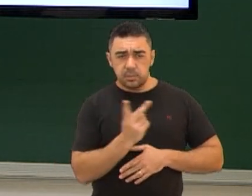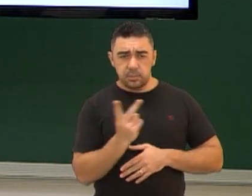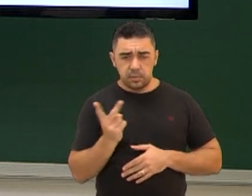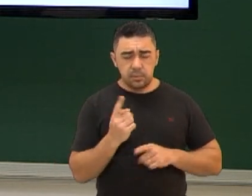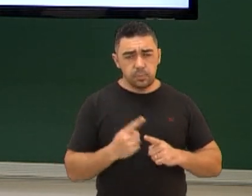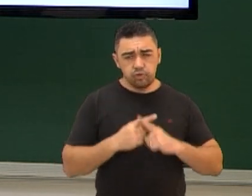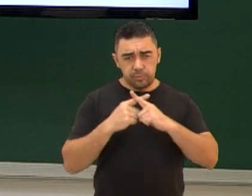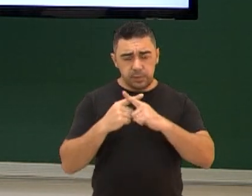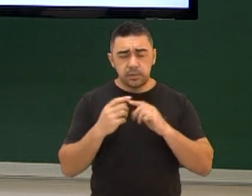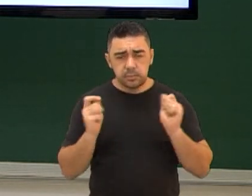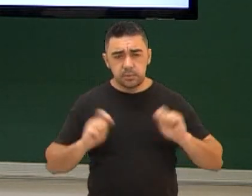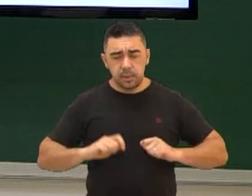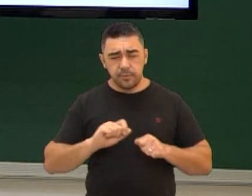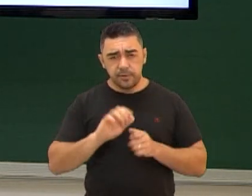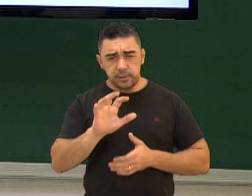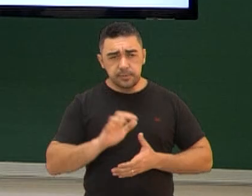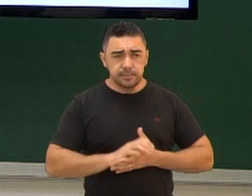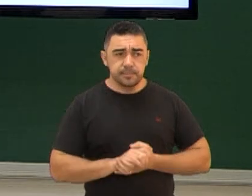multiplica, tá?